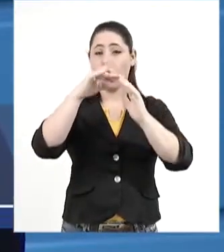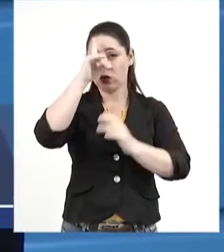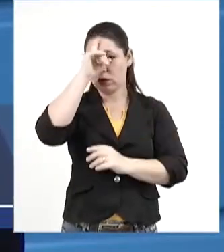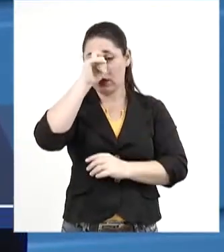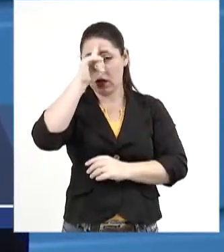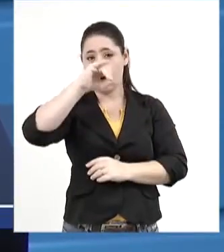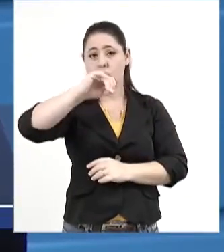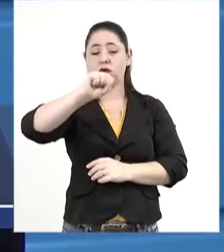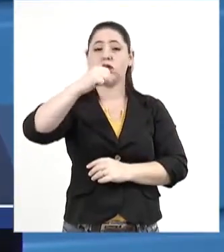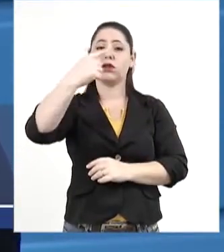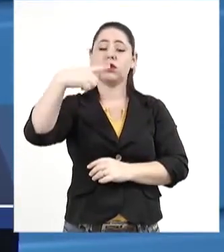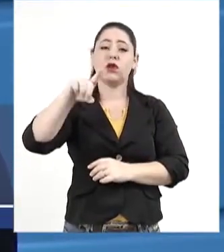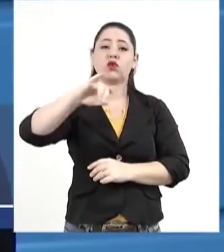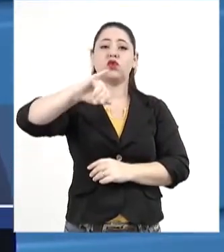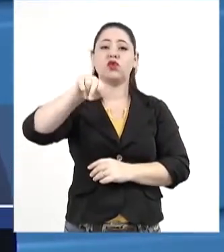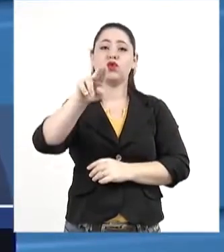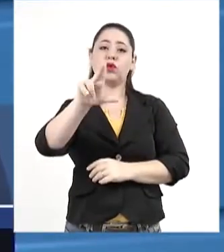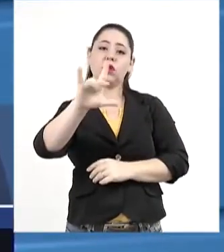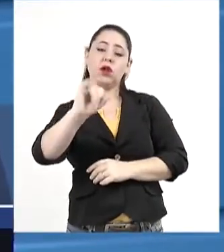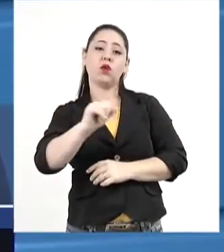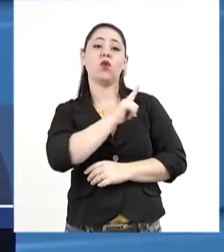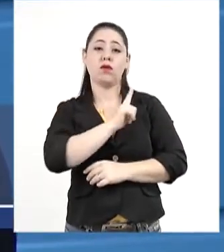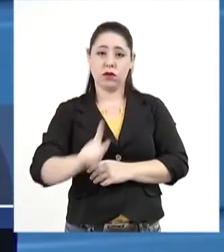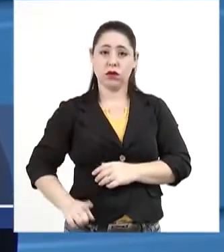prefeito e também ao nosso governador.